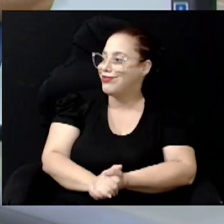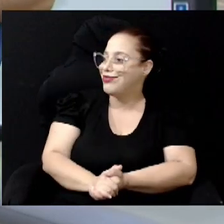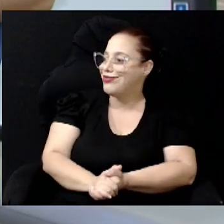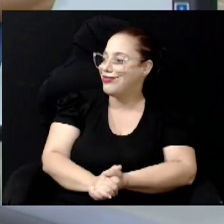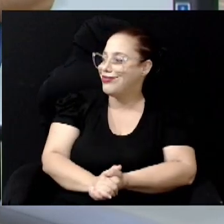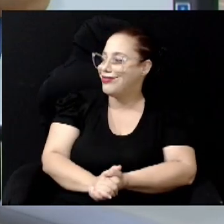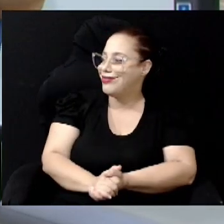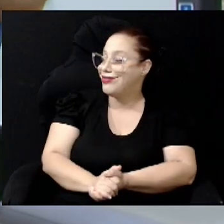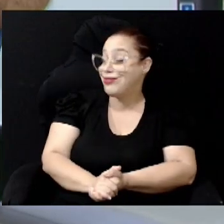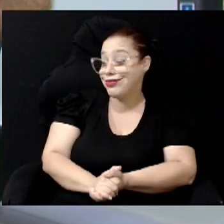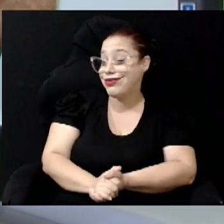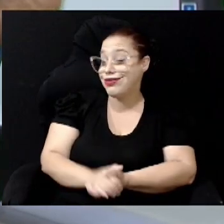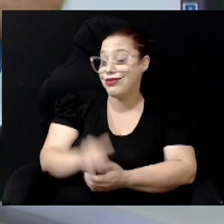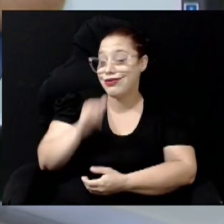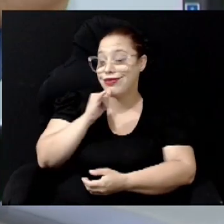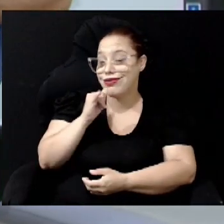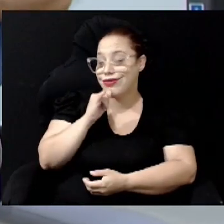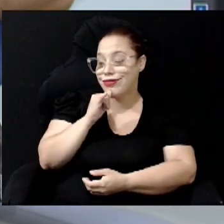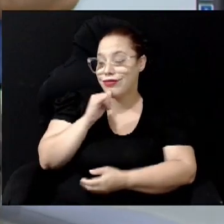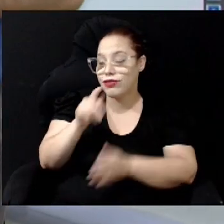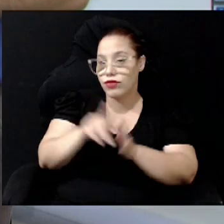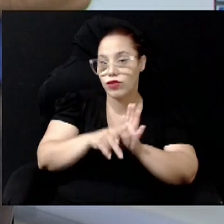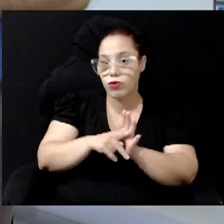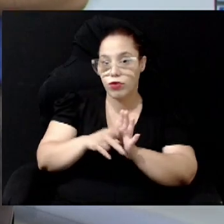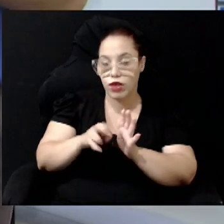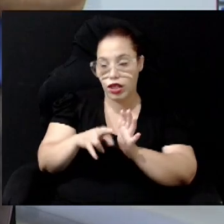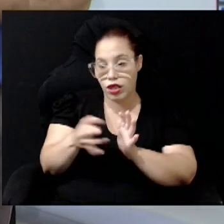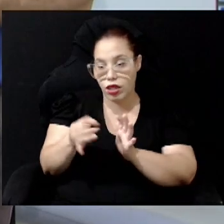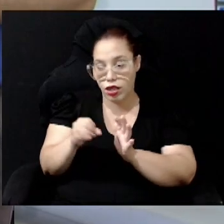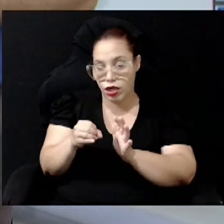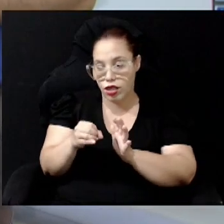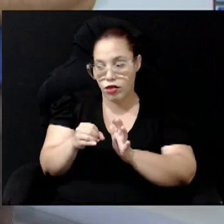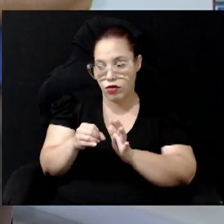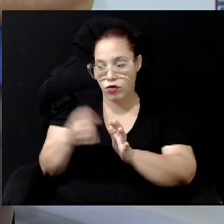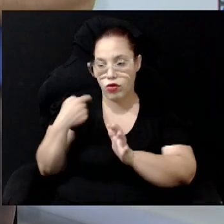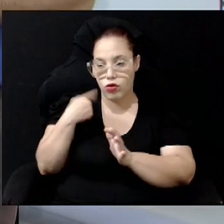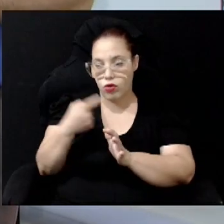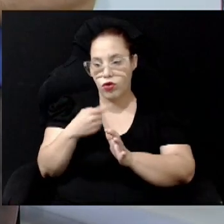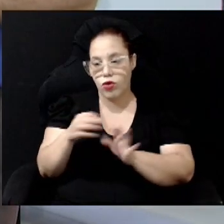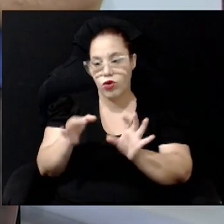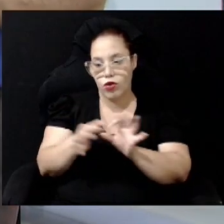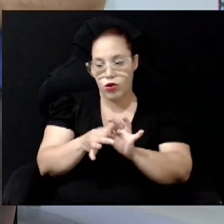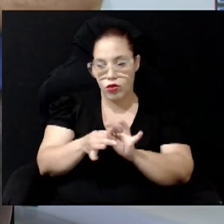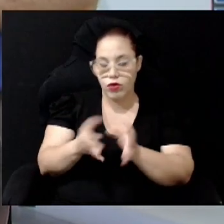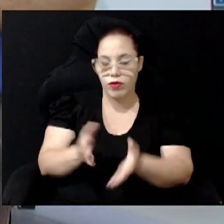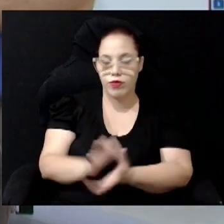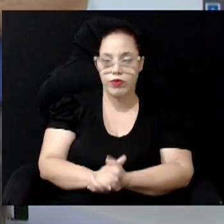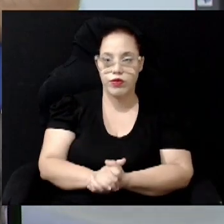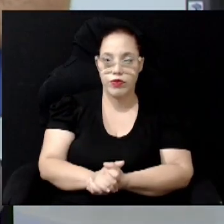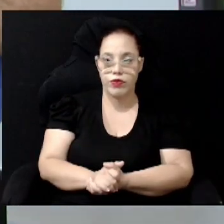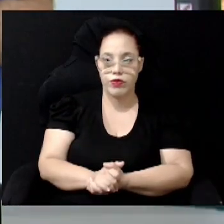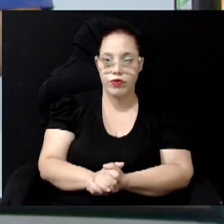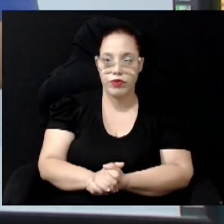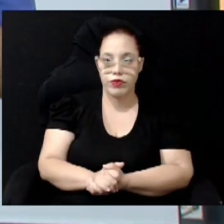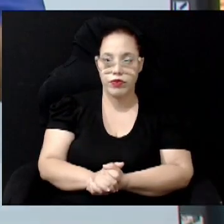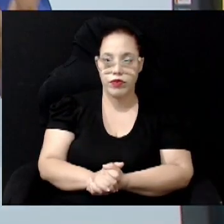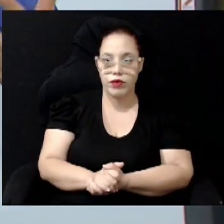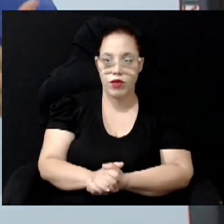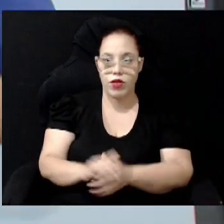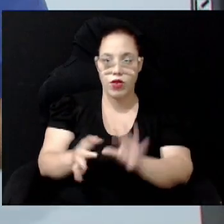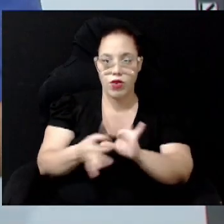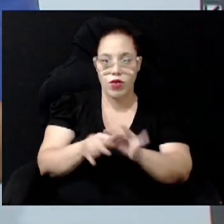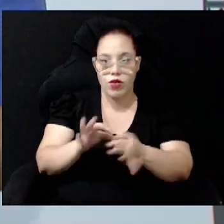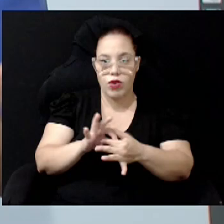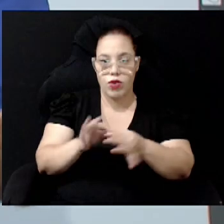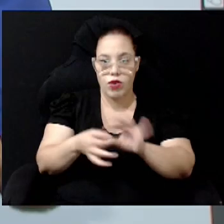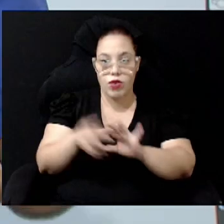por exemplo, a um projeto de extensão, né, do nosso curso, vinculado ao nosso curso, que é a Olimpíada Nacional de História do Brasil, que tem atraído a